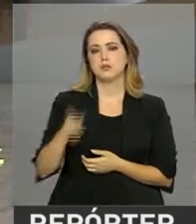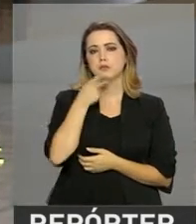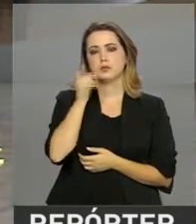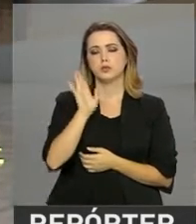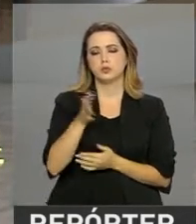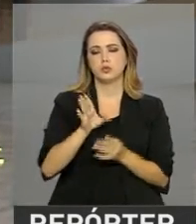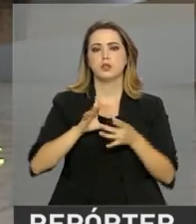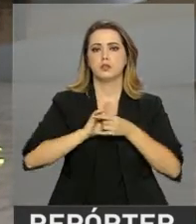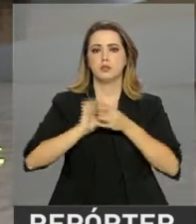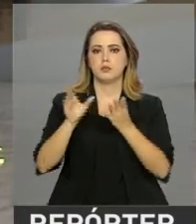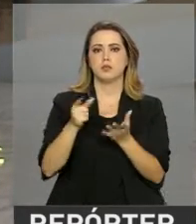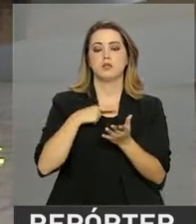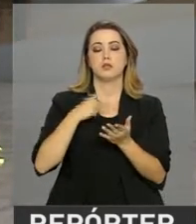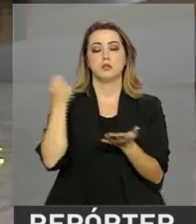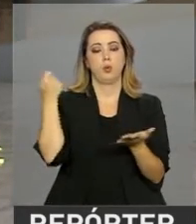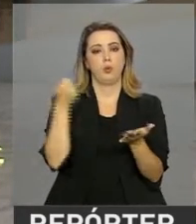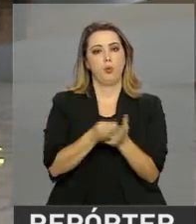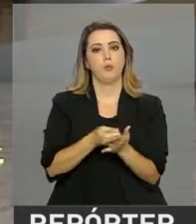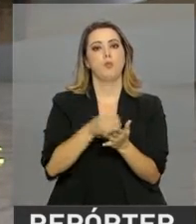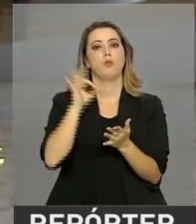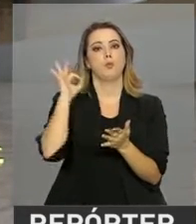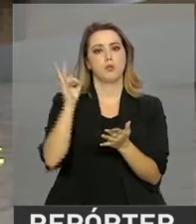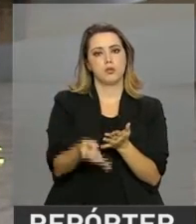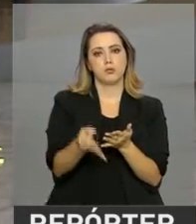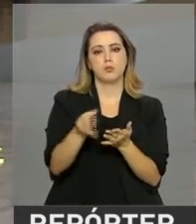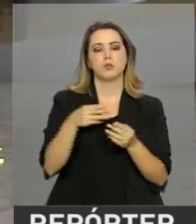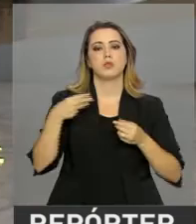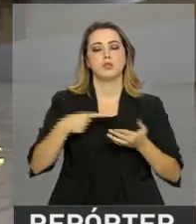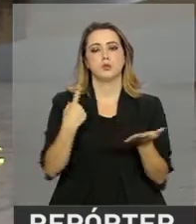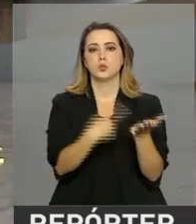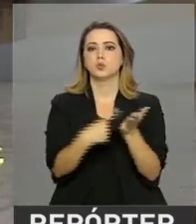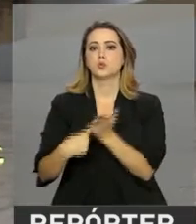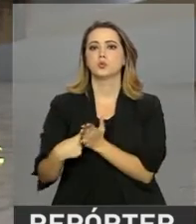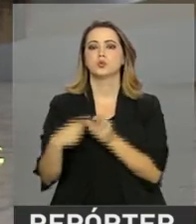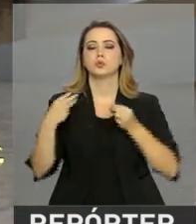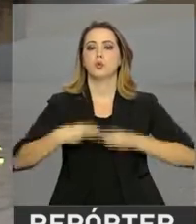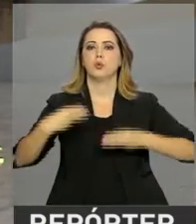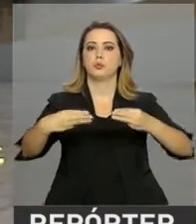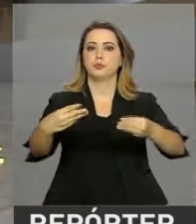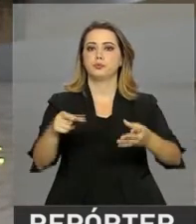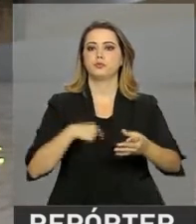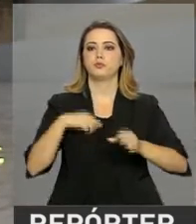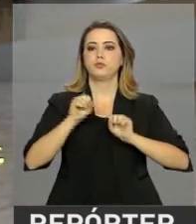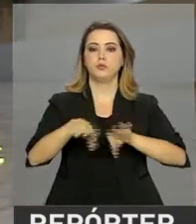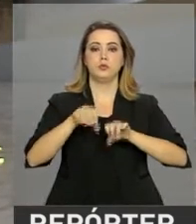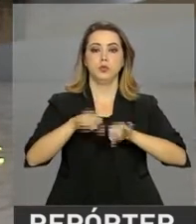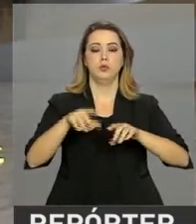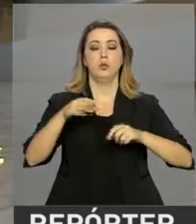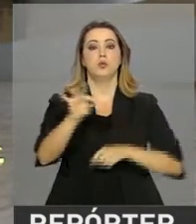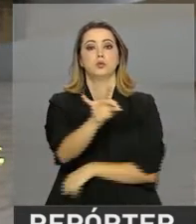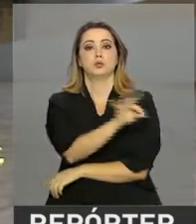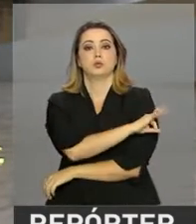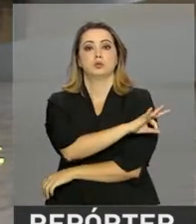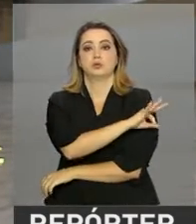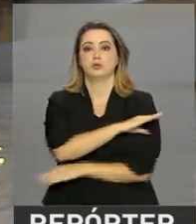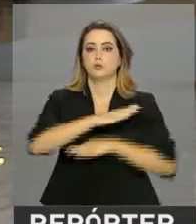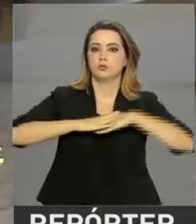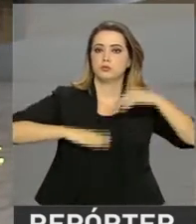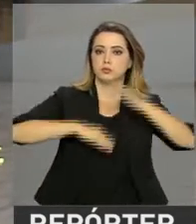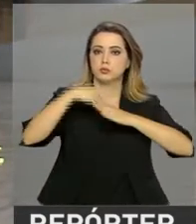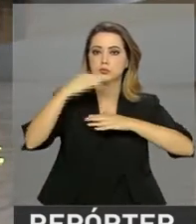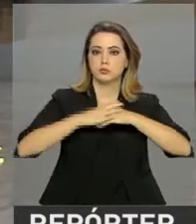desses recursos solidifica o compromisso do MEC em relação à educação técnico e profissionalizante no